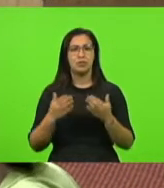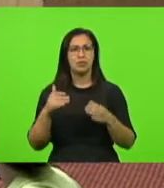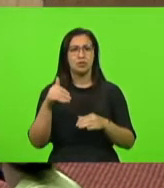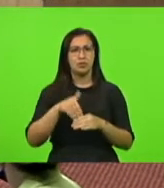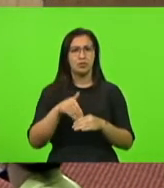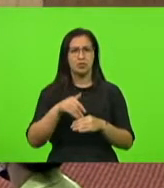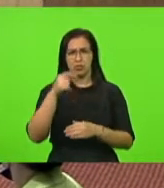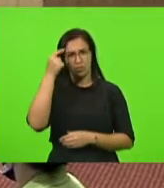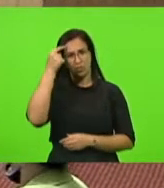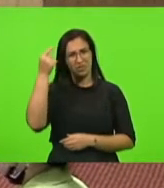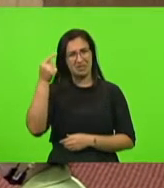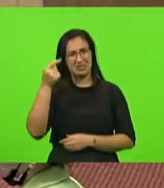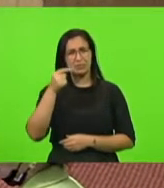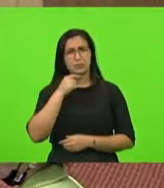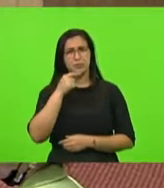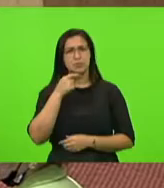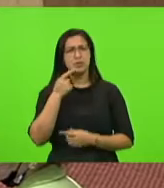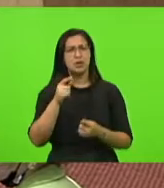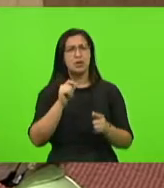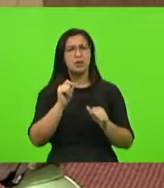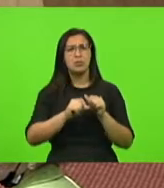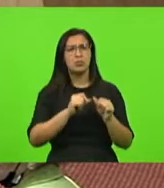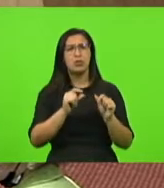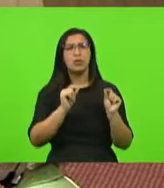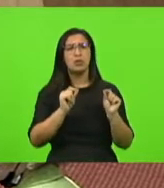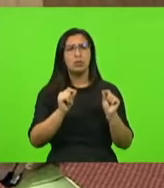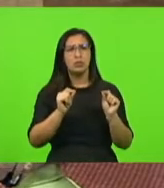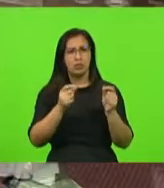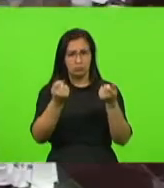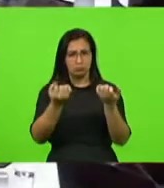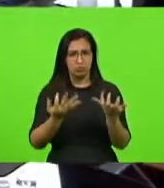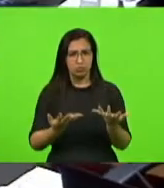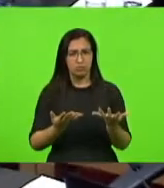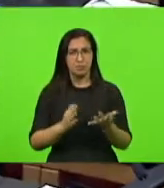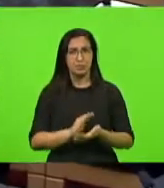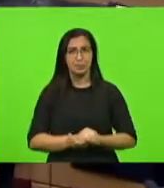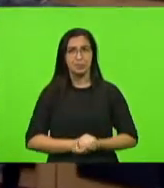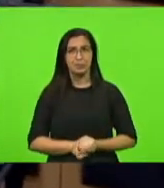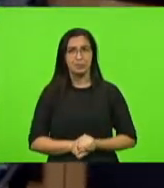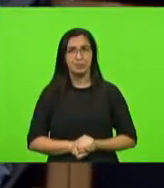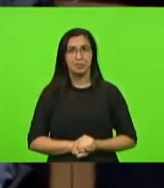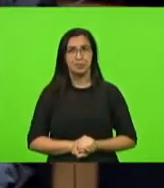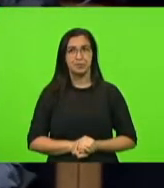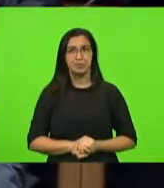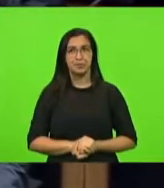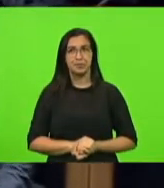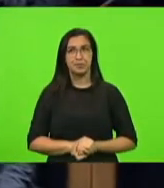lembro exatamente qual foi essa alteração, se for possível explicitar, eu agradeço.